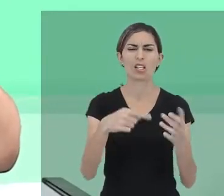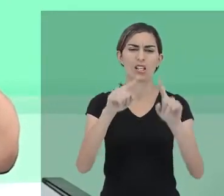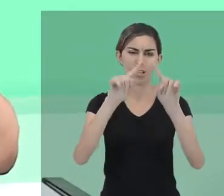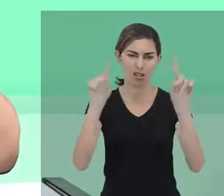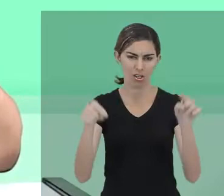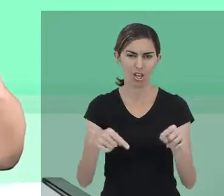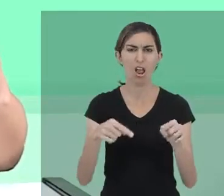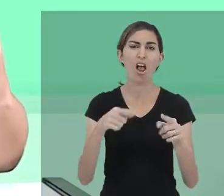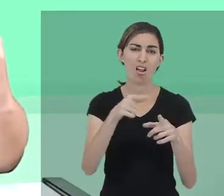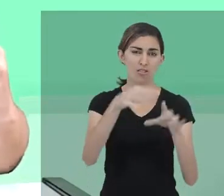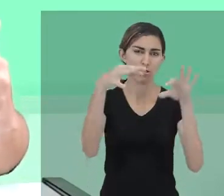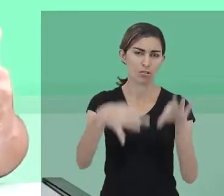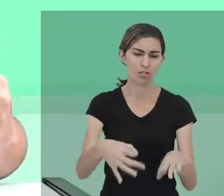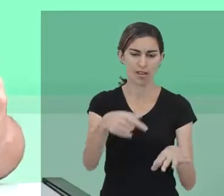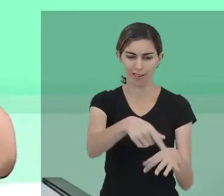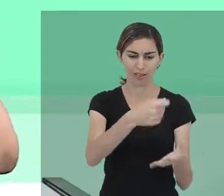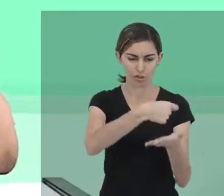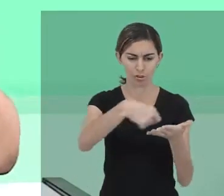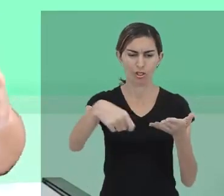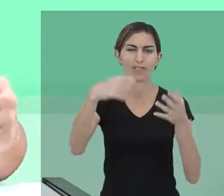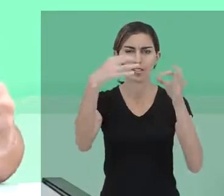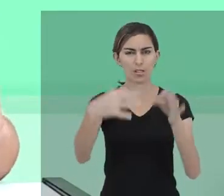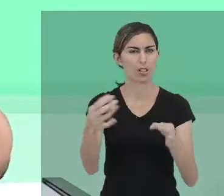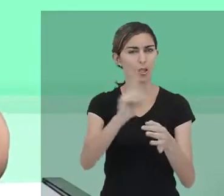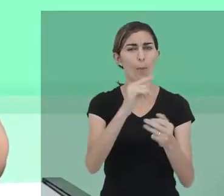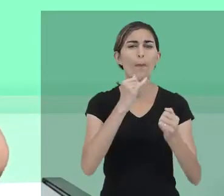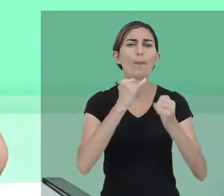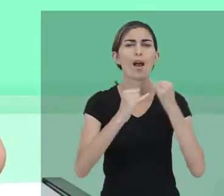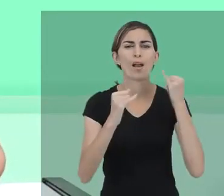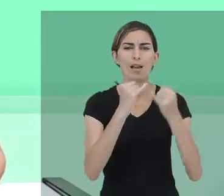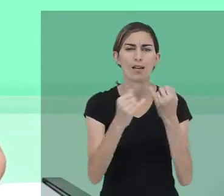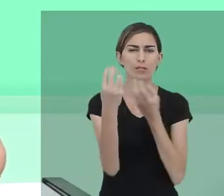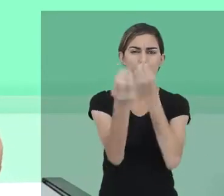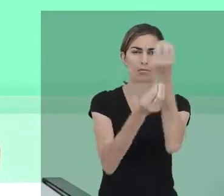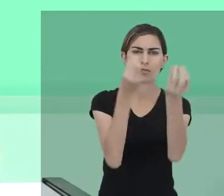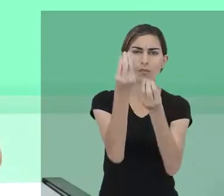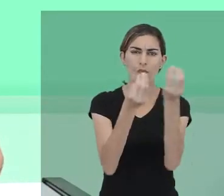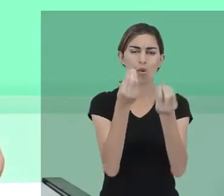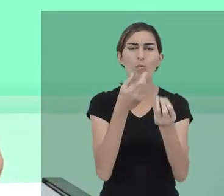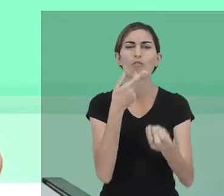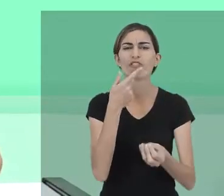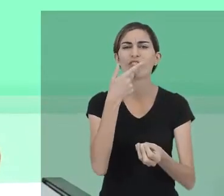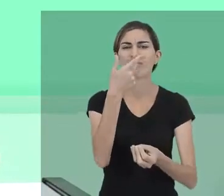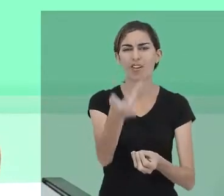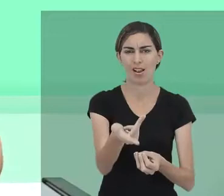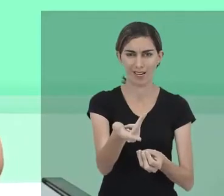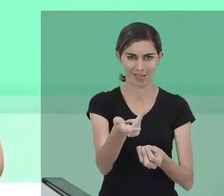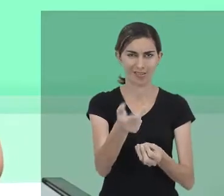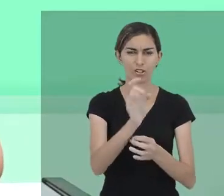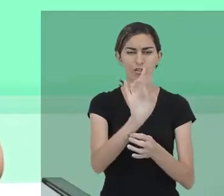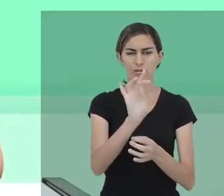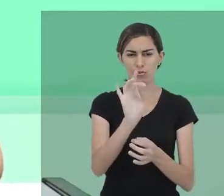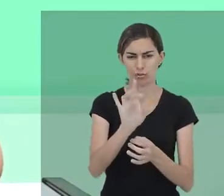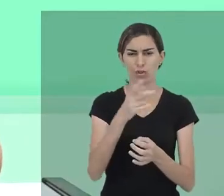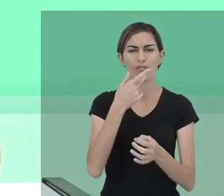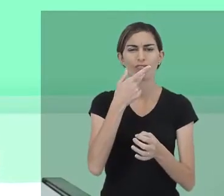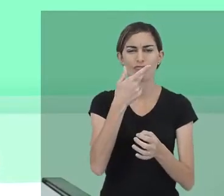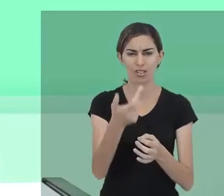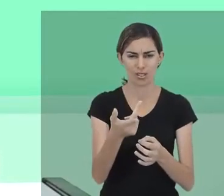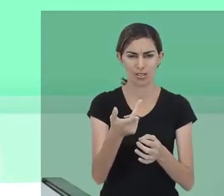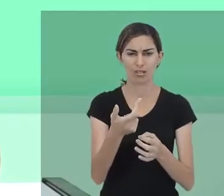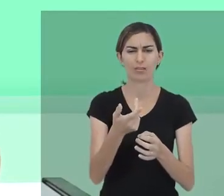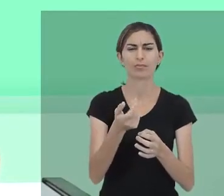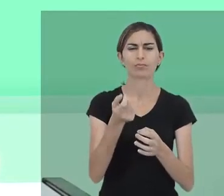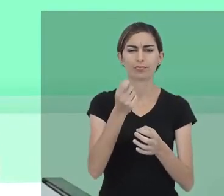como a forma correta de se escrever. É simplesmente a pronúncia. Tá? Fique bem atento a isso.